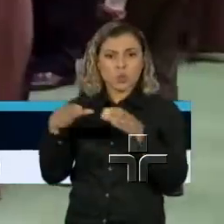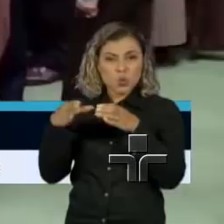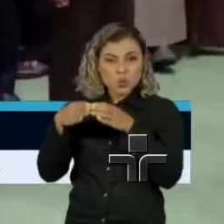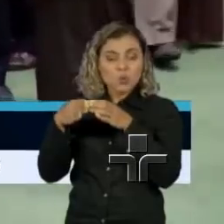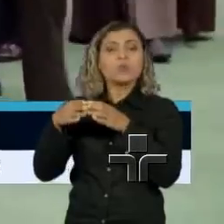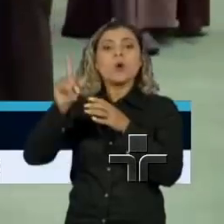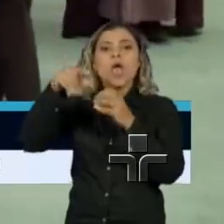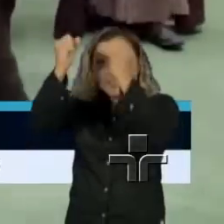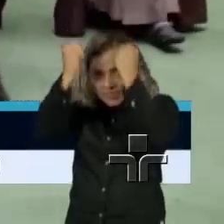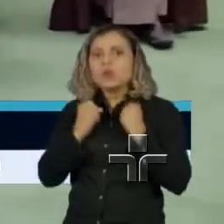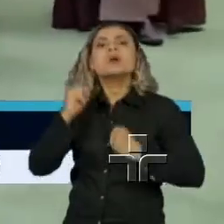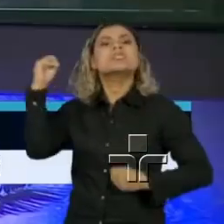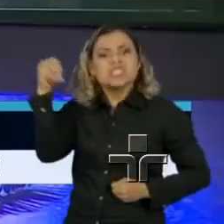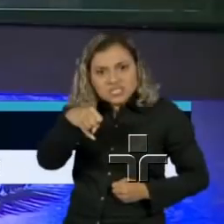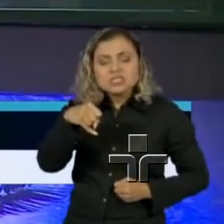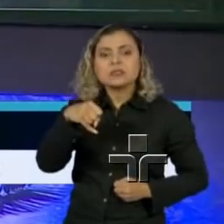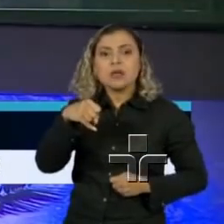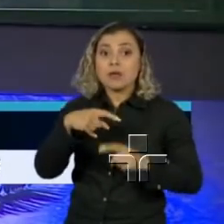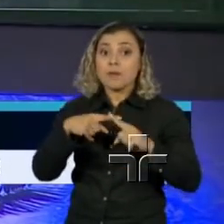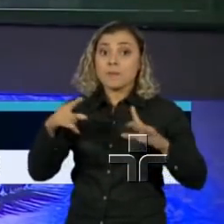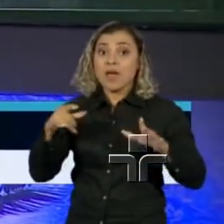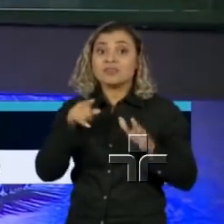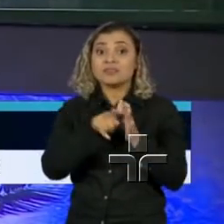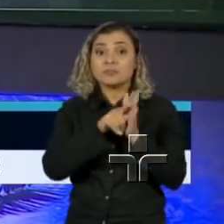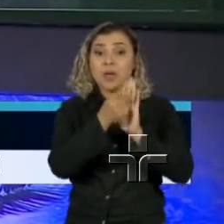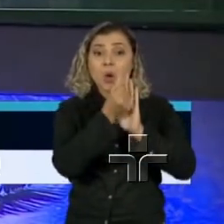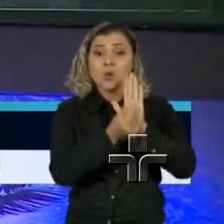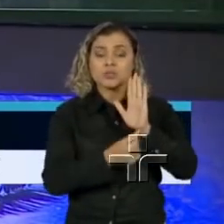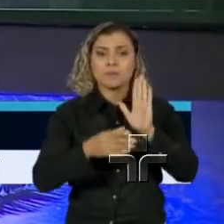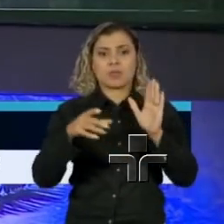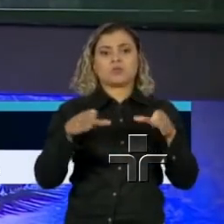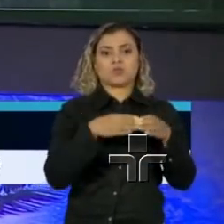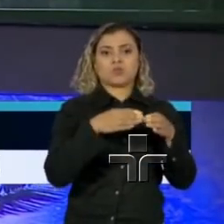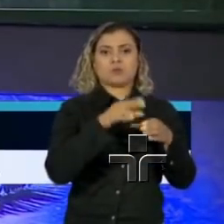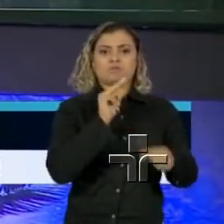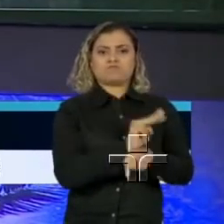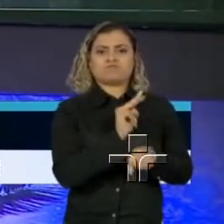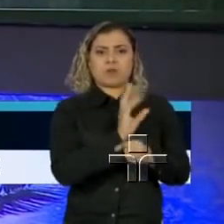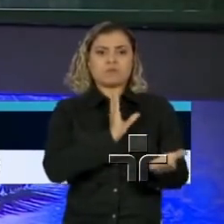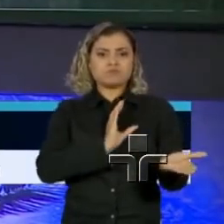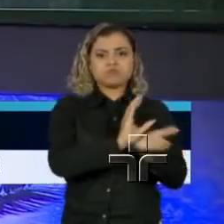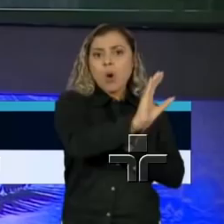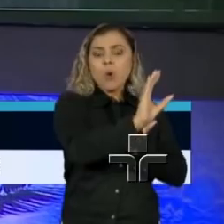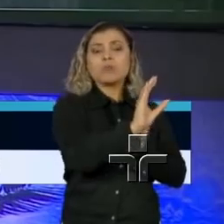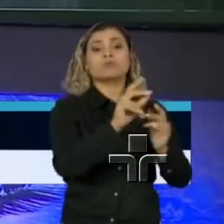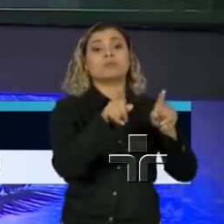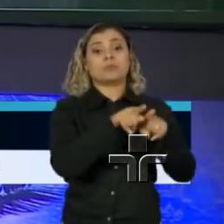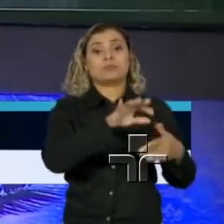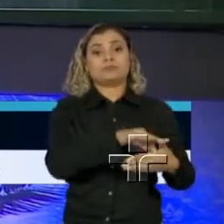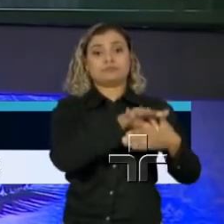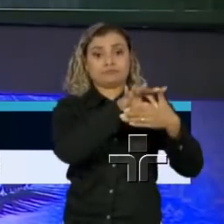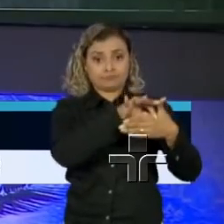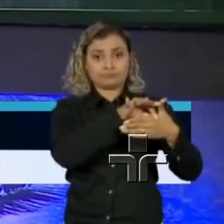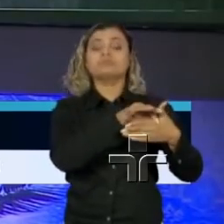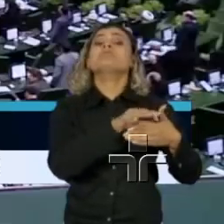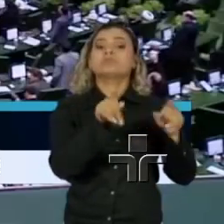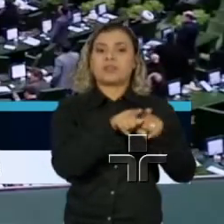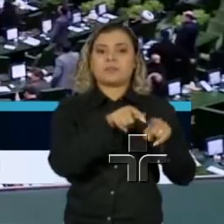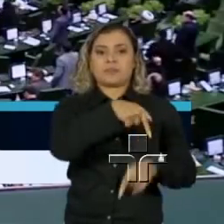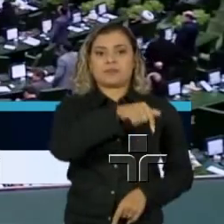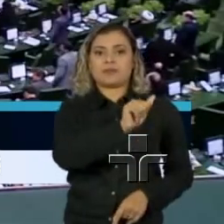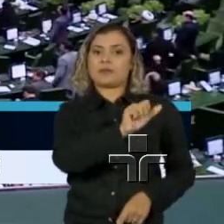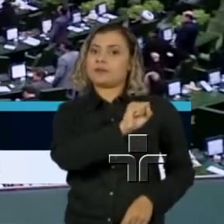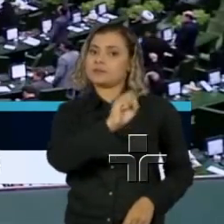terrorista. Os deputados também aprovaram um aumento no orçamento da elite da Guarda Revolucionária, chefiada por Soleimani, e fecharam a